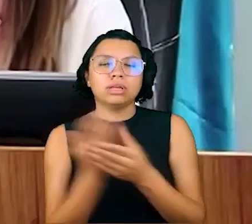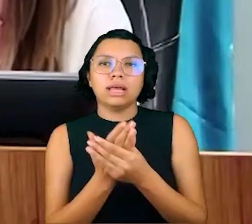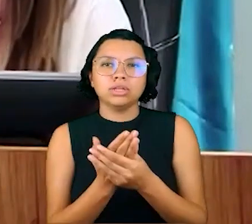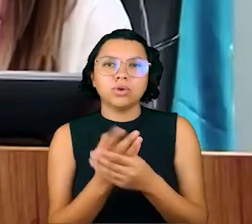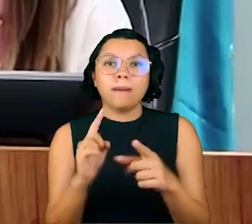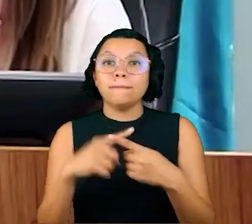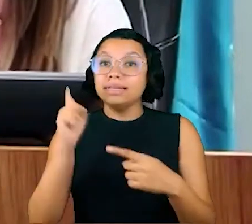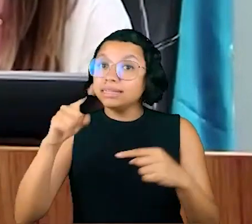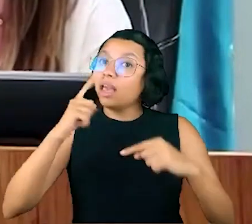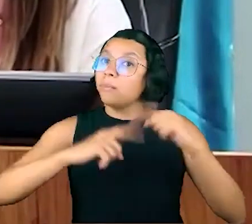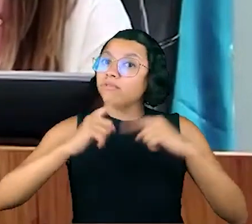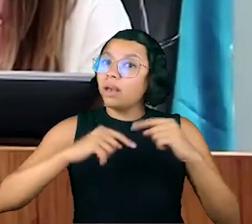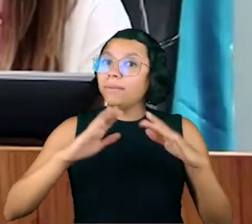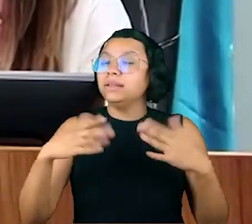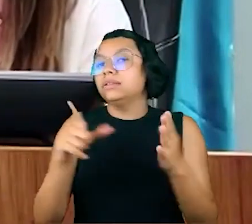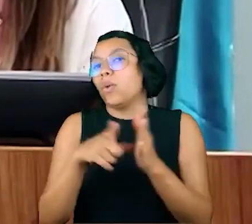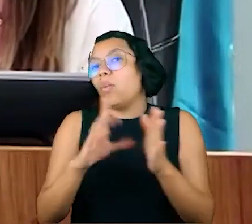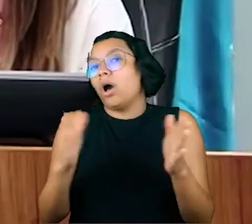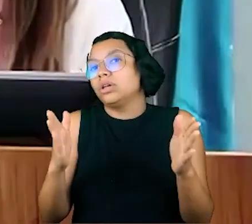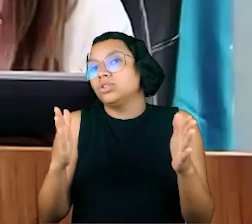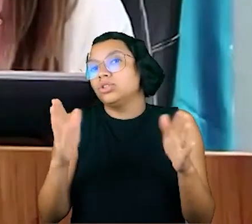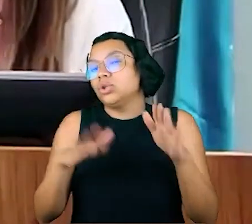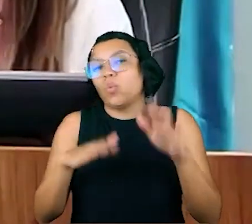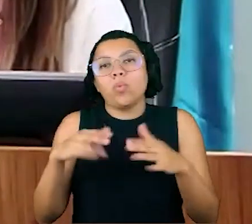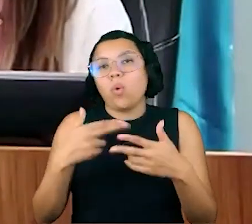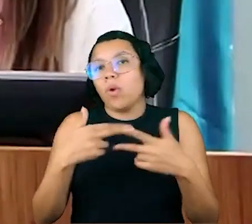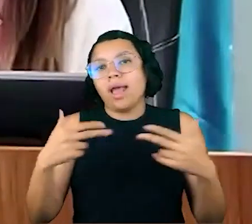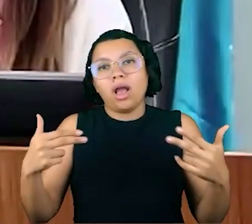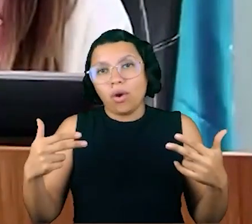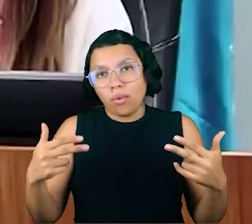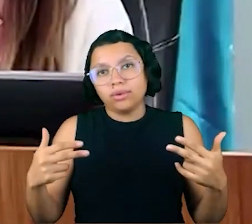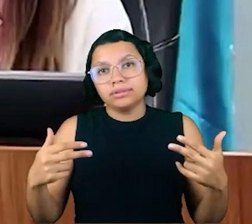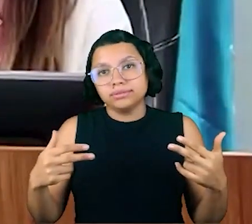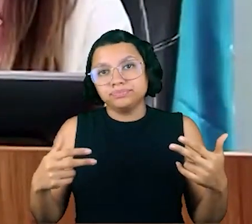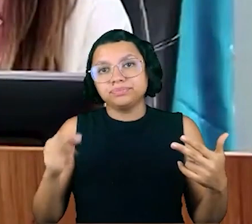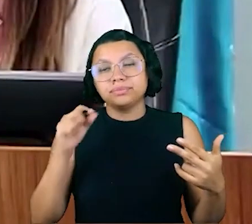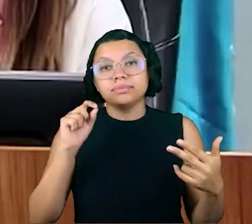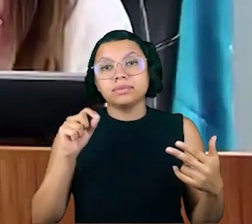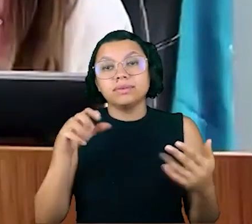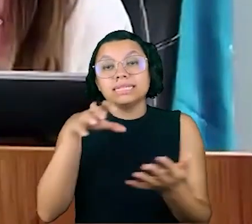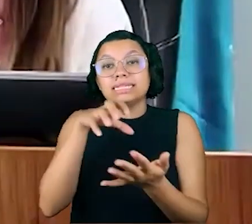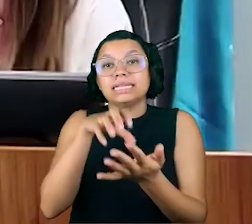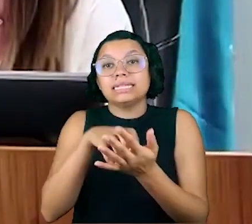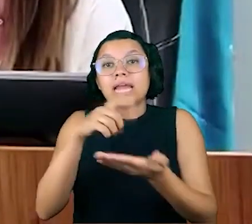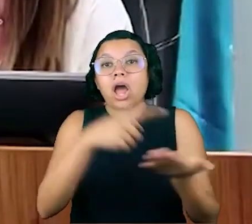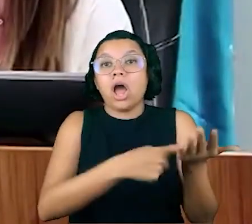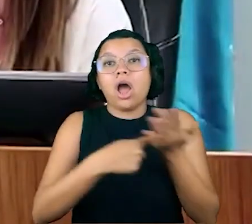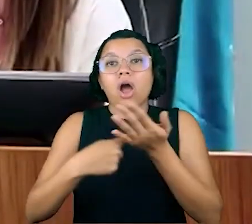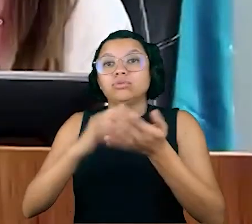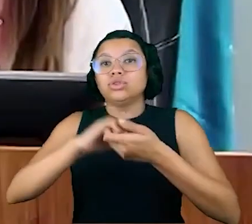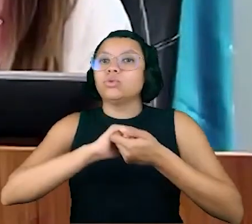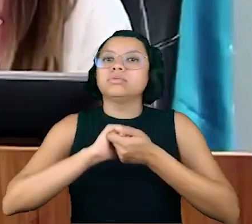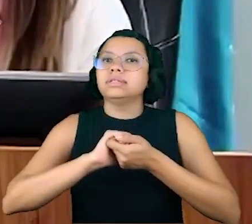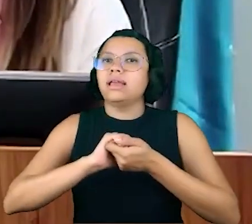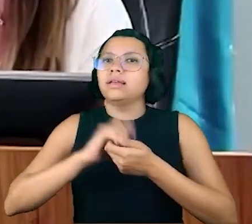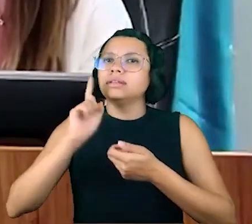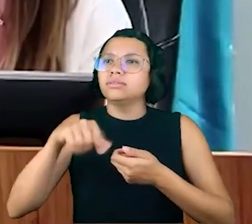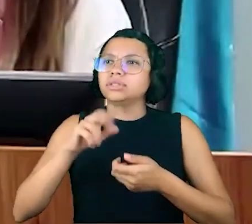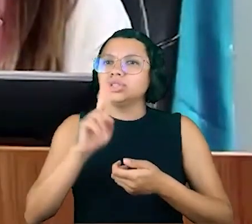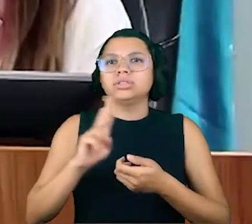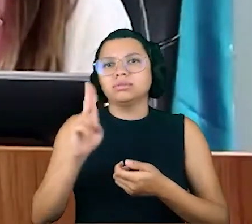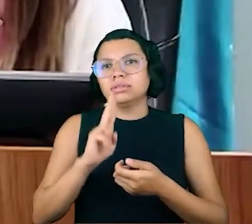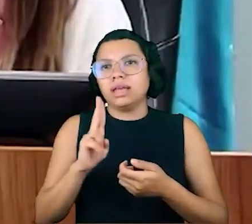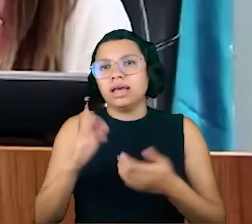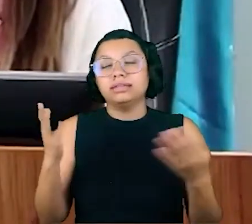uma ferramenta. Então, antes de qualquer coisa, que a central de conciliação seja